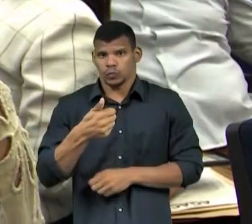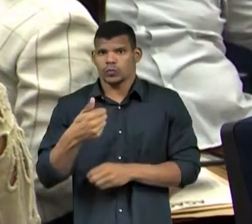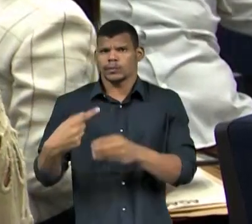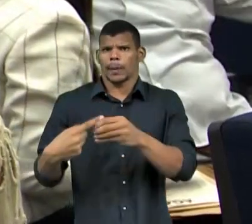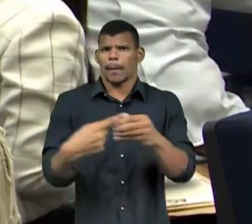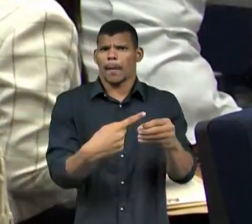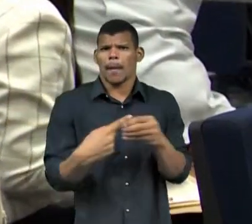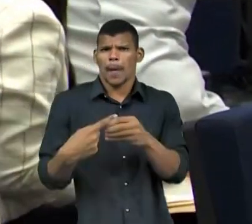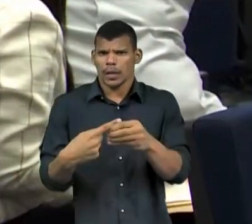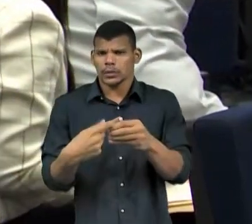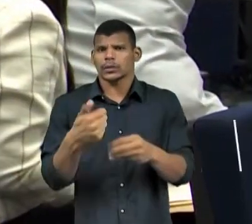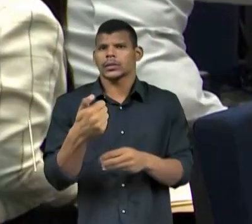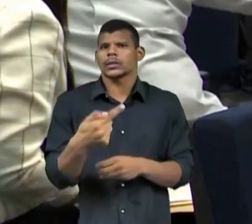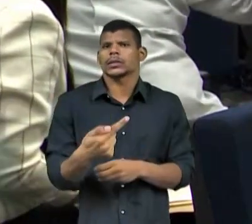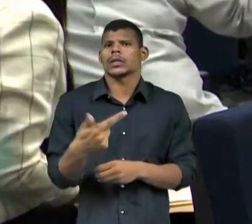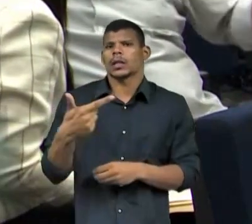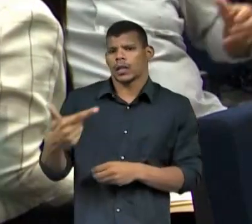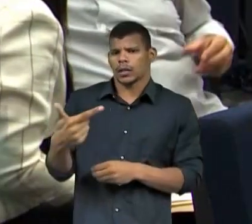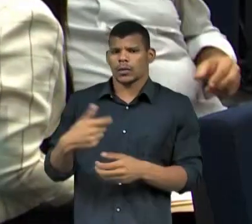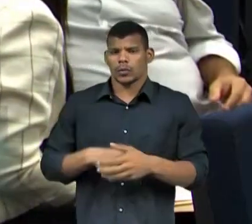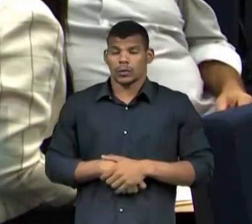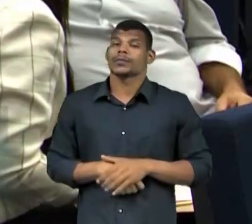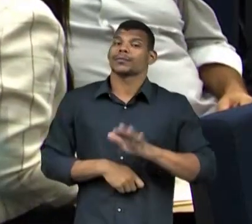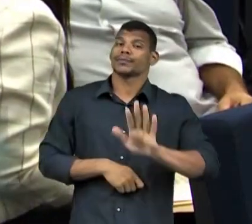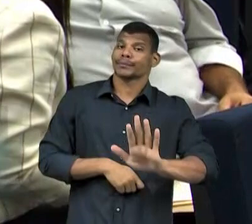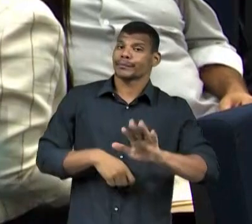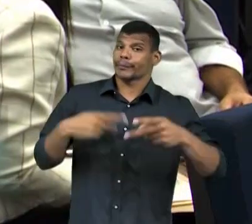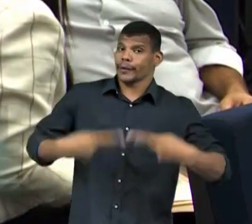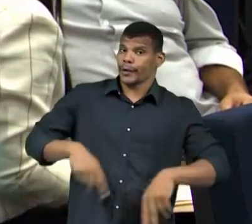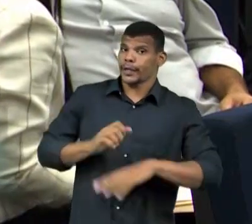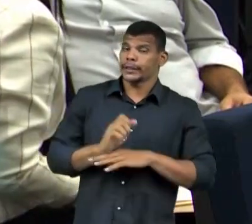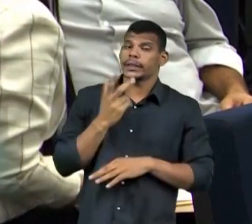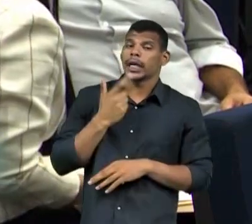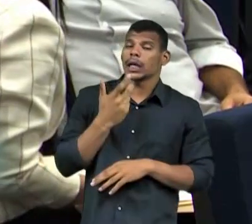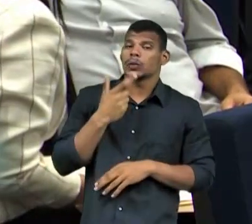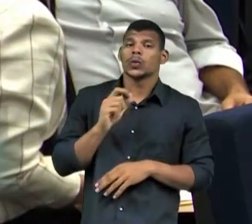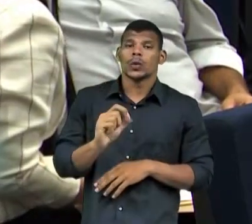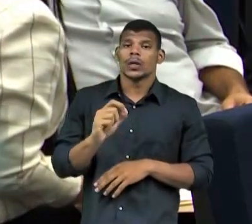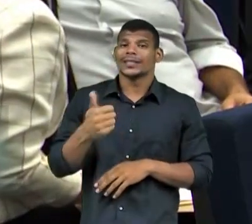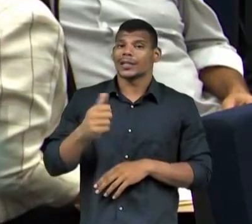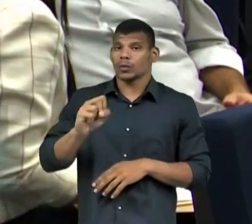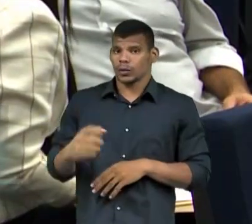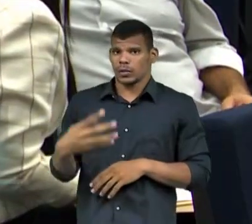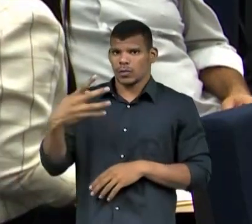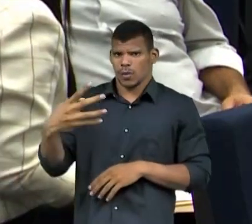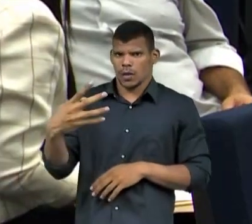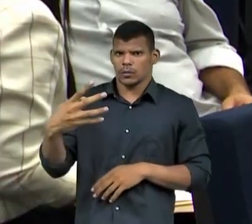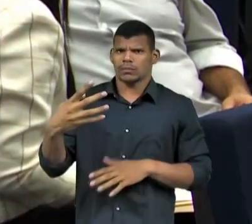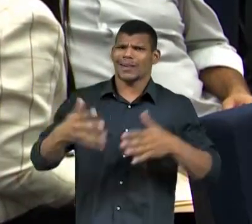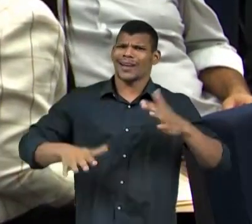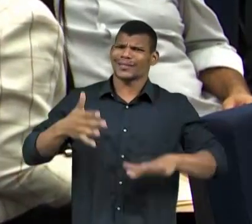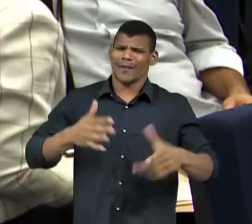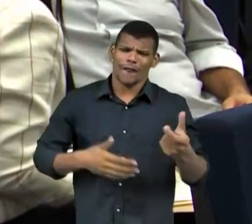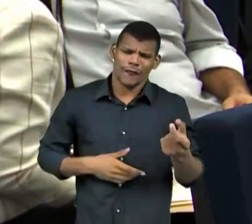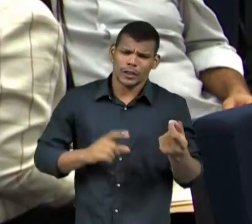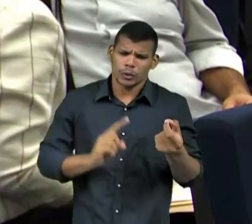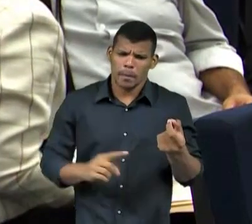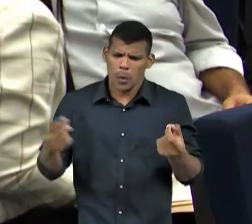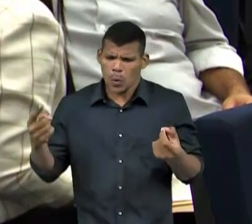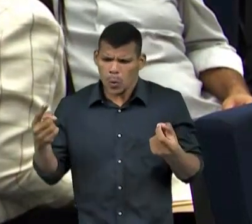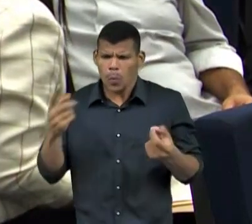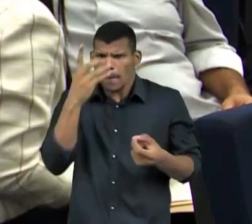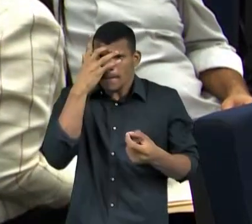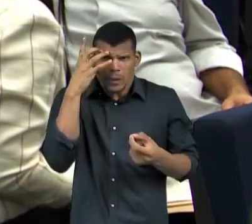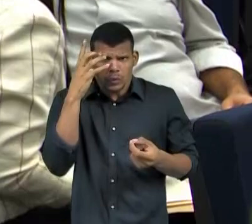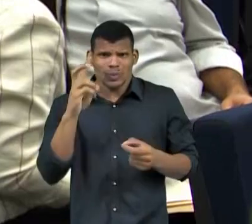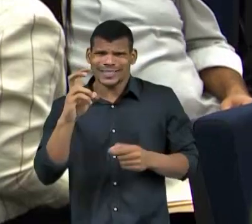com 184 municípios e a sua maioria são municípios pequenos, municípios com 20 mil habitantes, alguns que não chegam nem a 50,